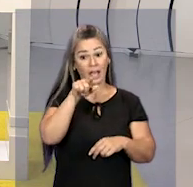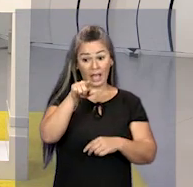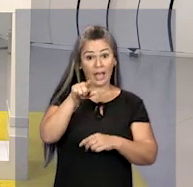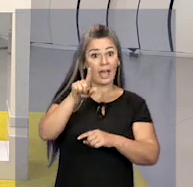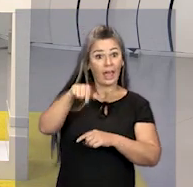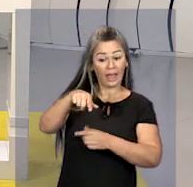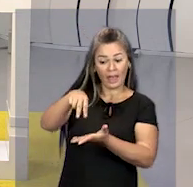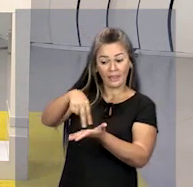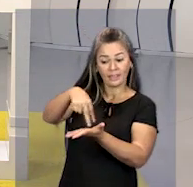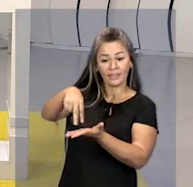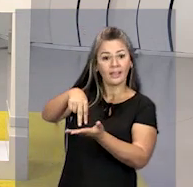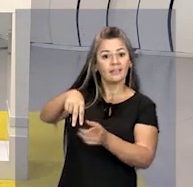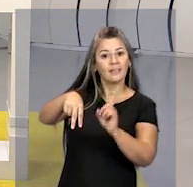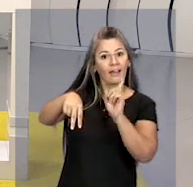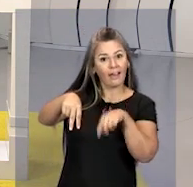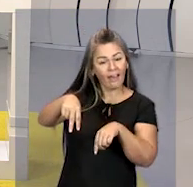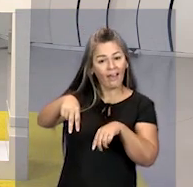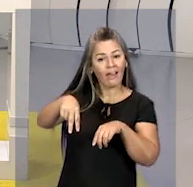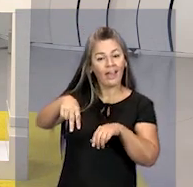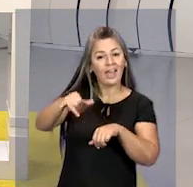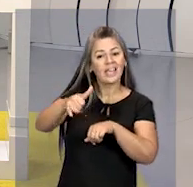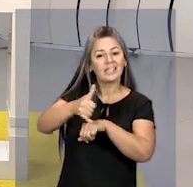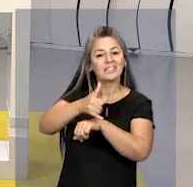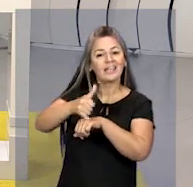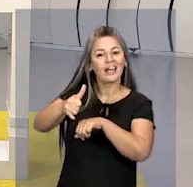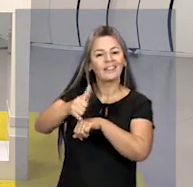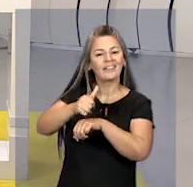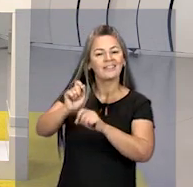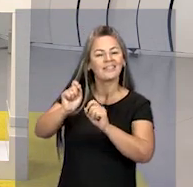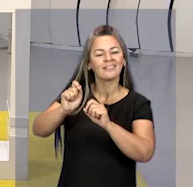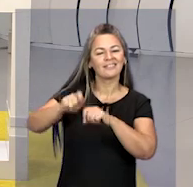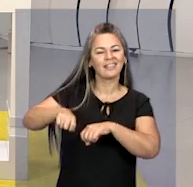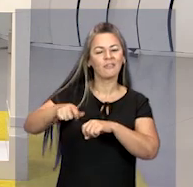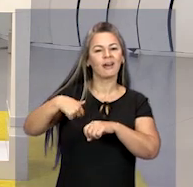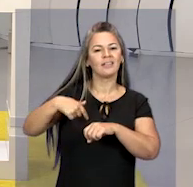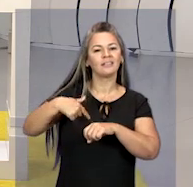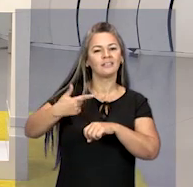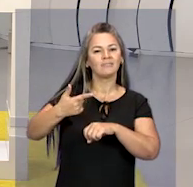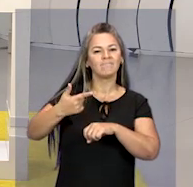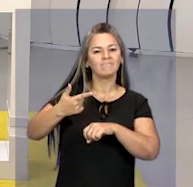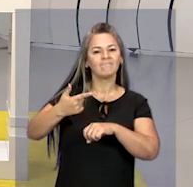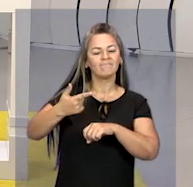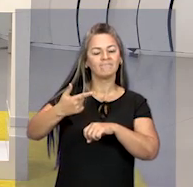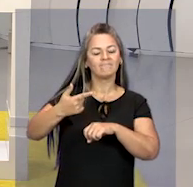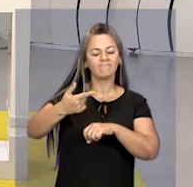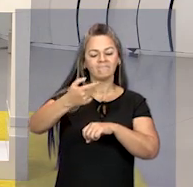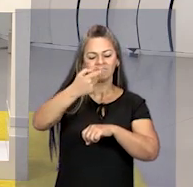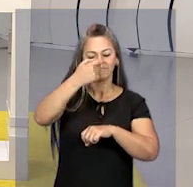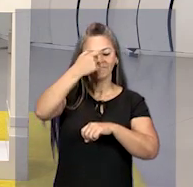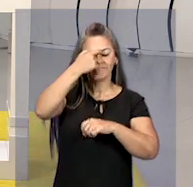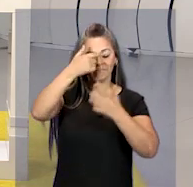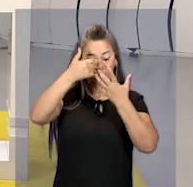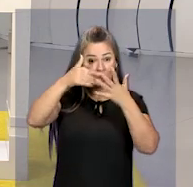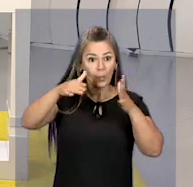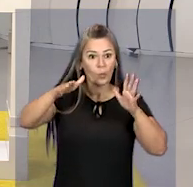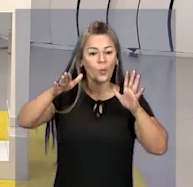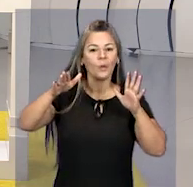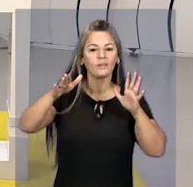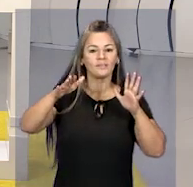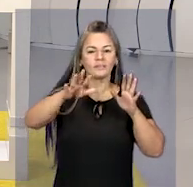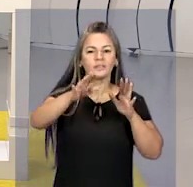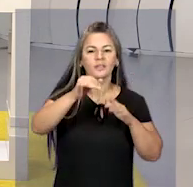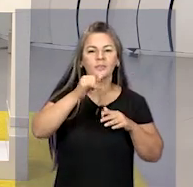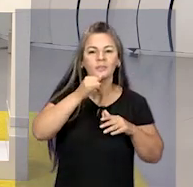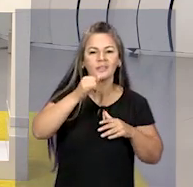é um dos movimentos que nos traz a ideia do inconsciente. Tudo que é feito não é só